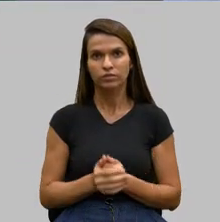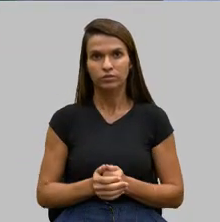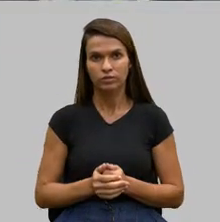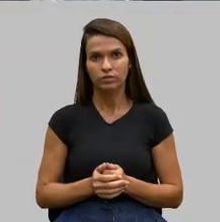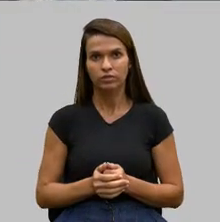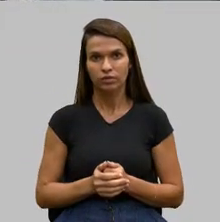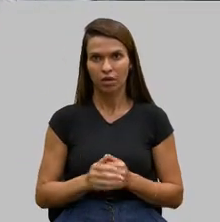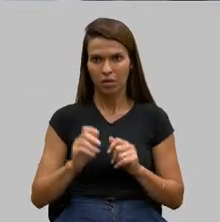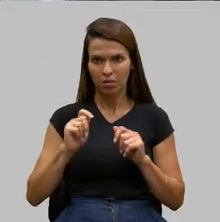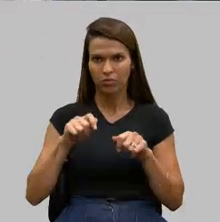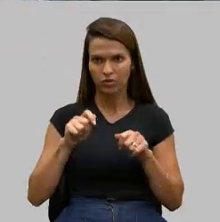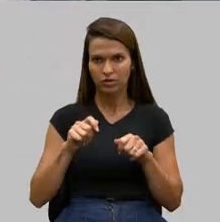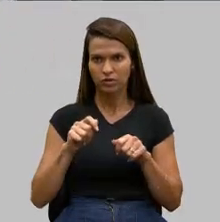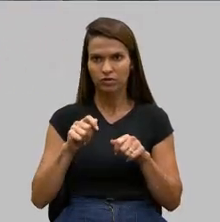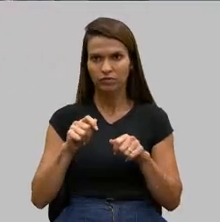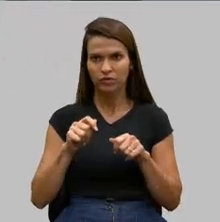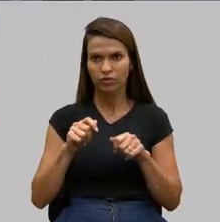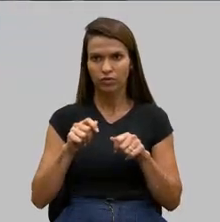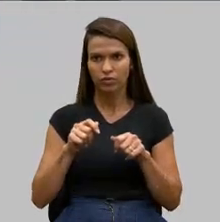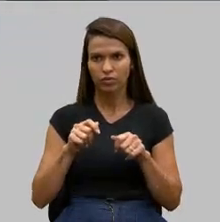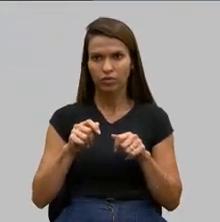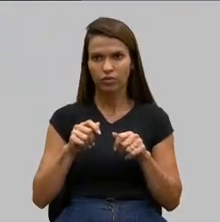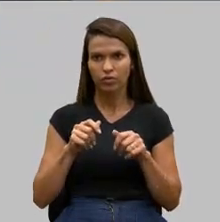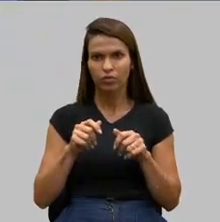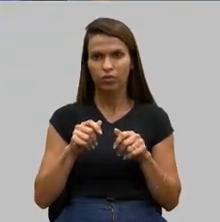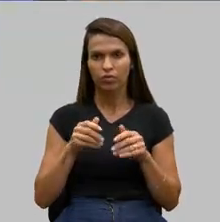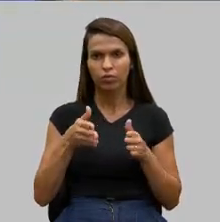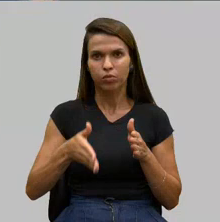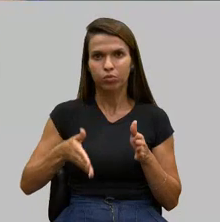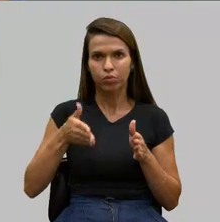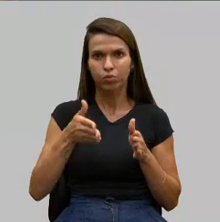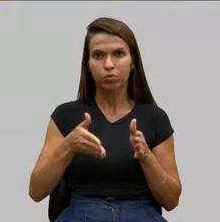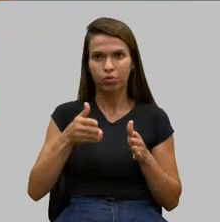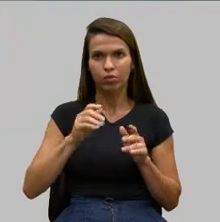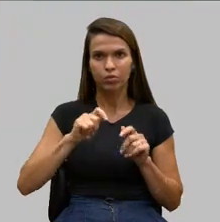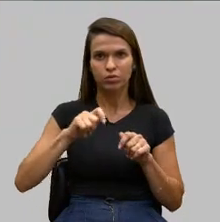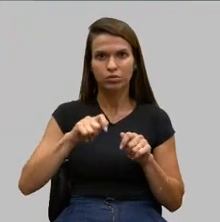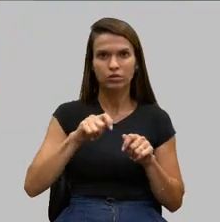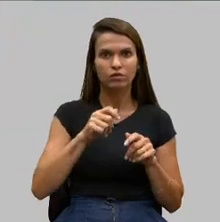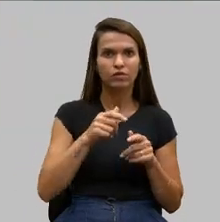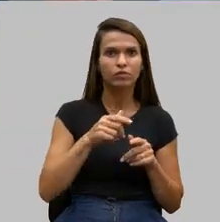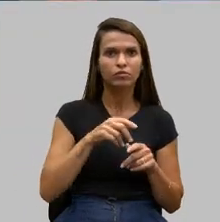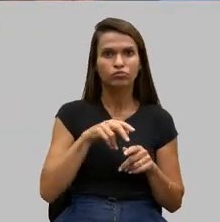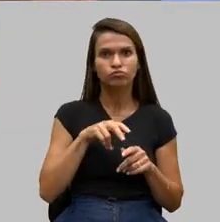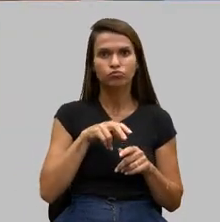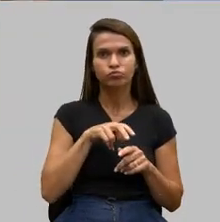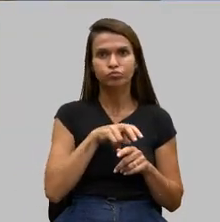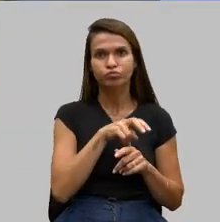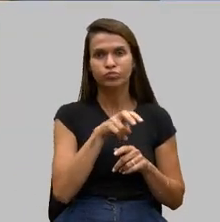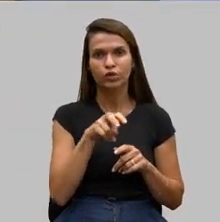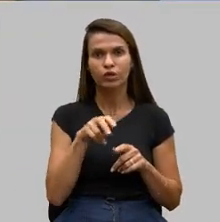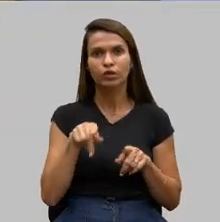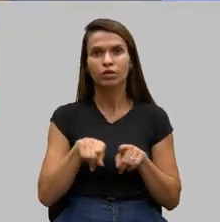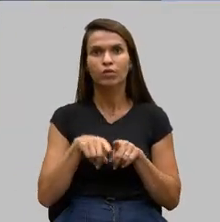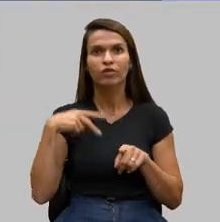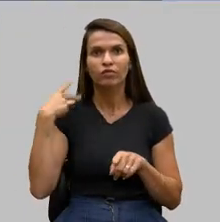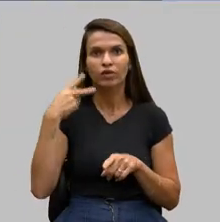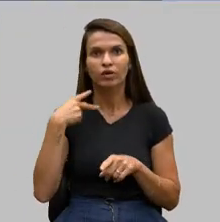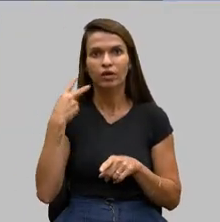subir né tá E também o ex-vereador preto de Belo